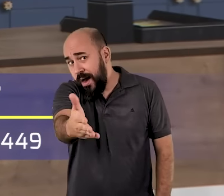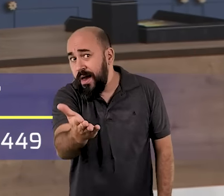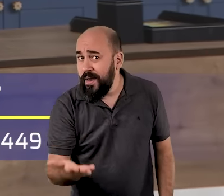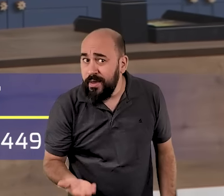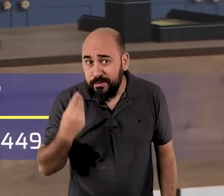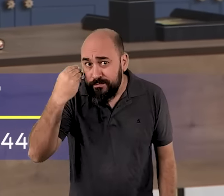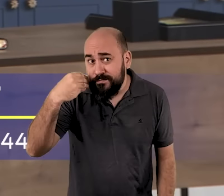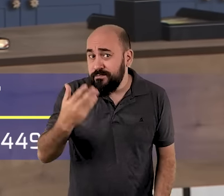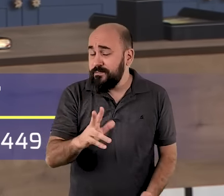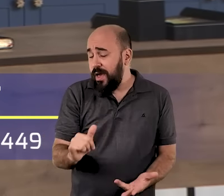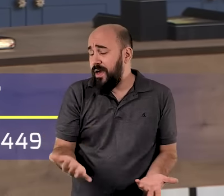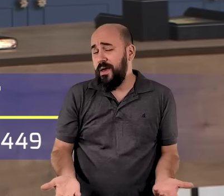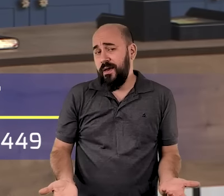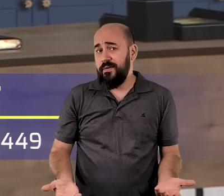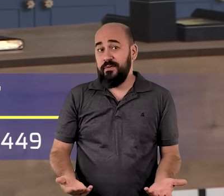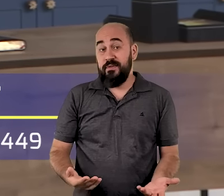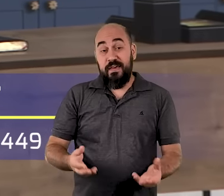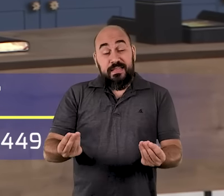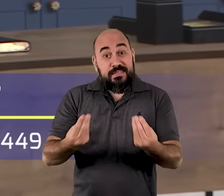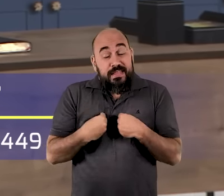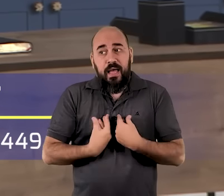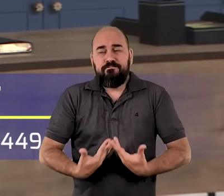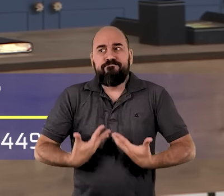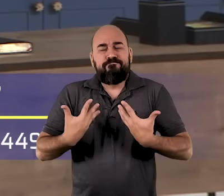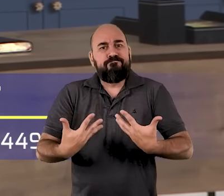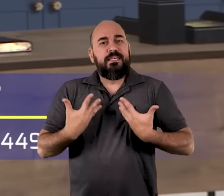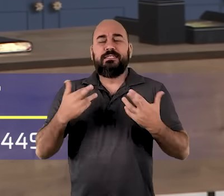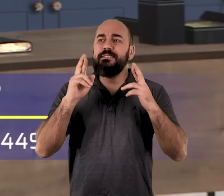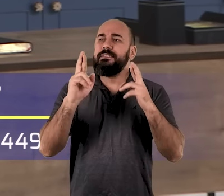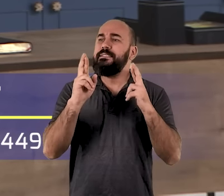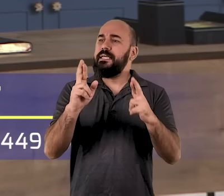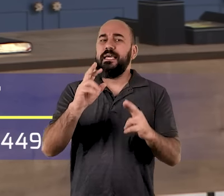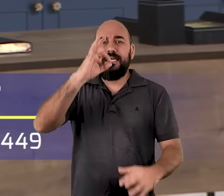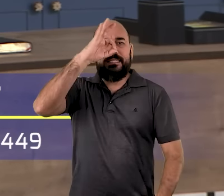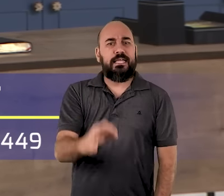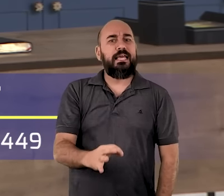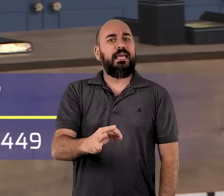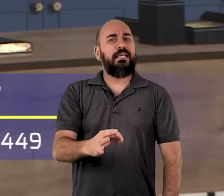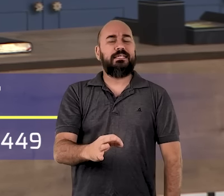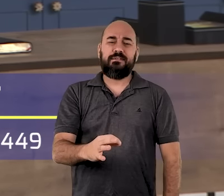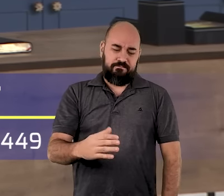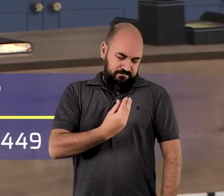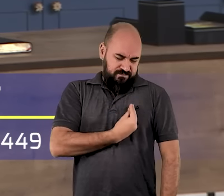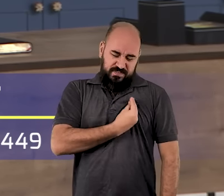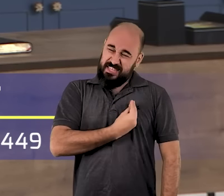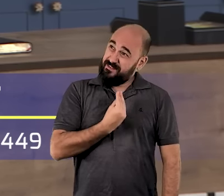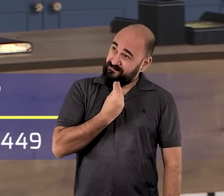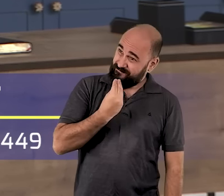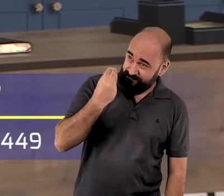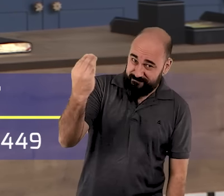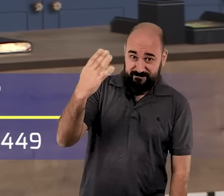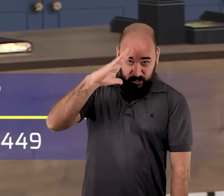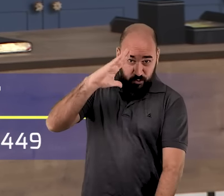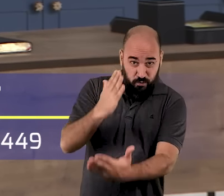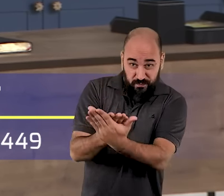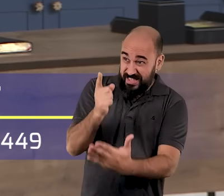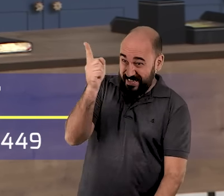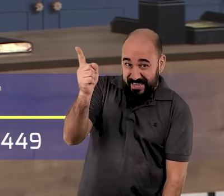e certeza de que há vitória em Deus para todo aquele que se coloca nas mãos do Senhor e confia